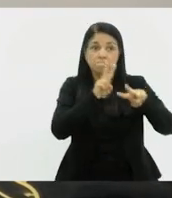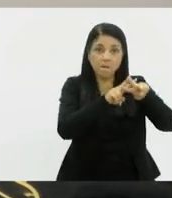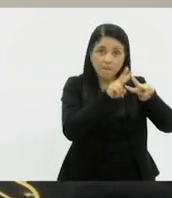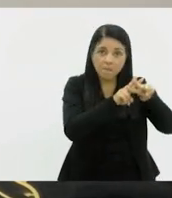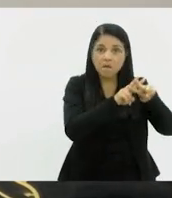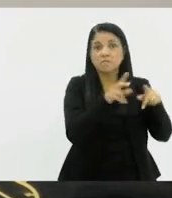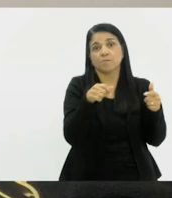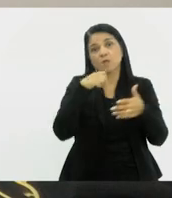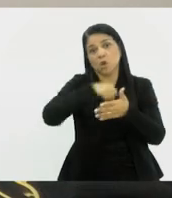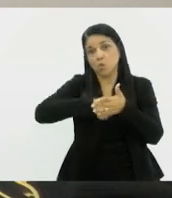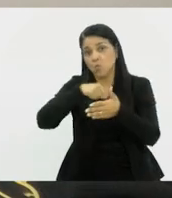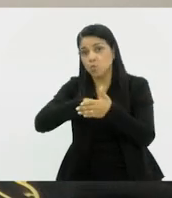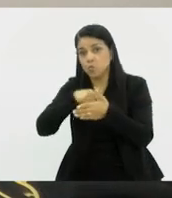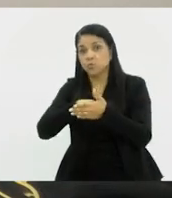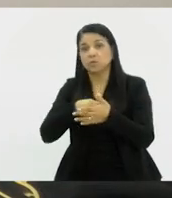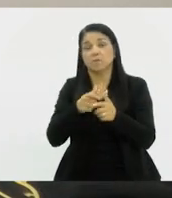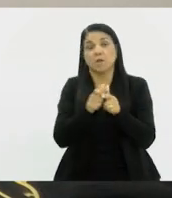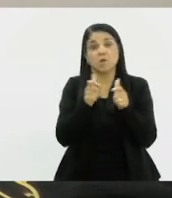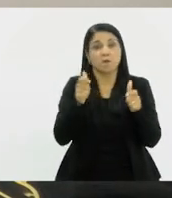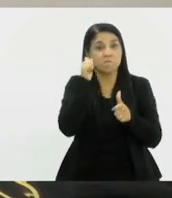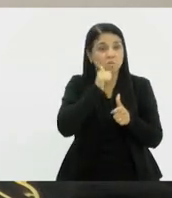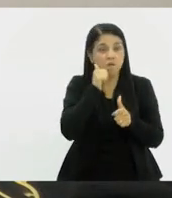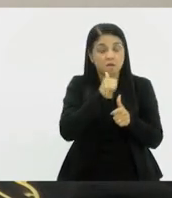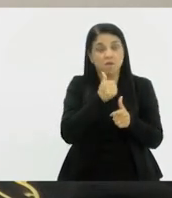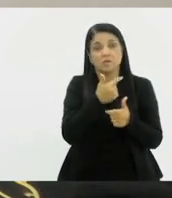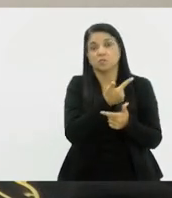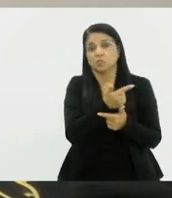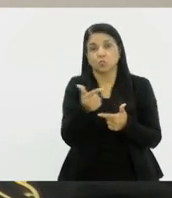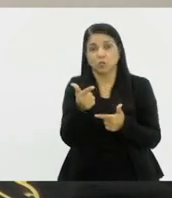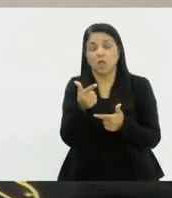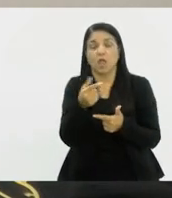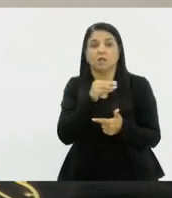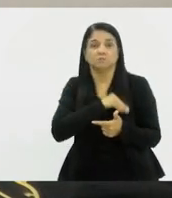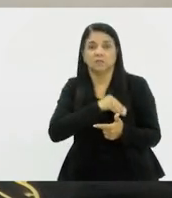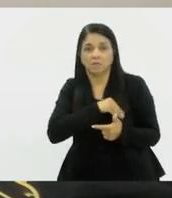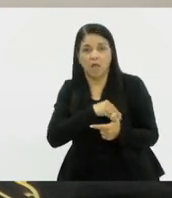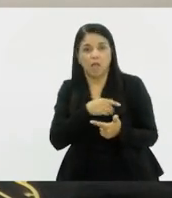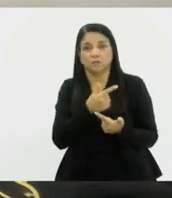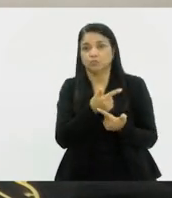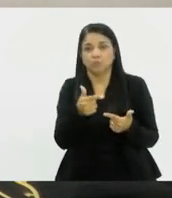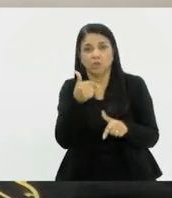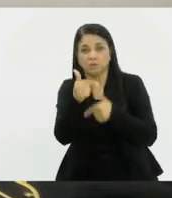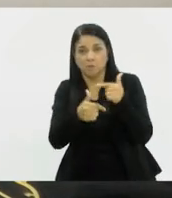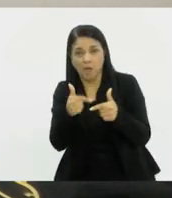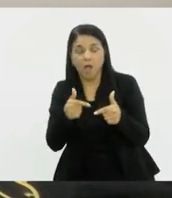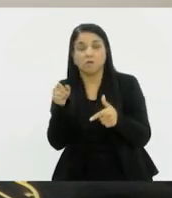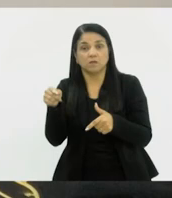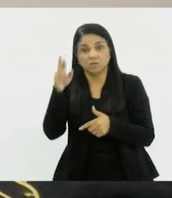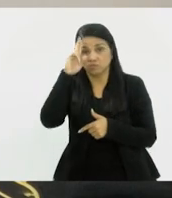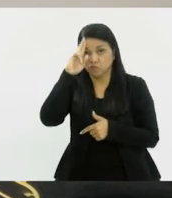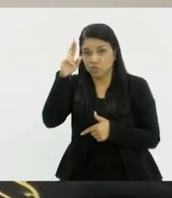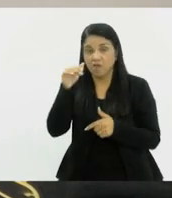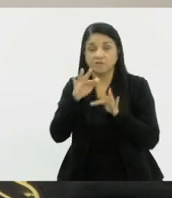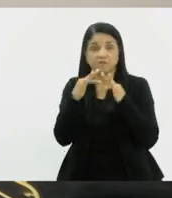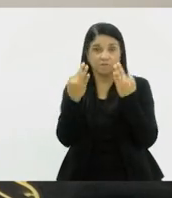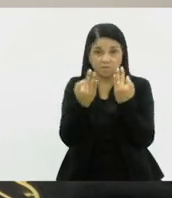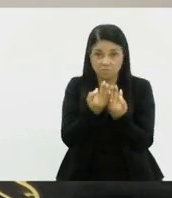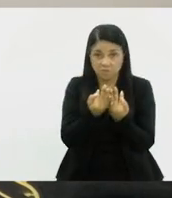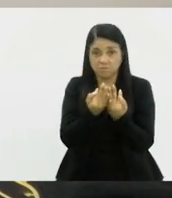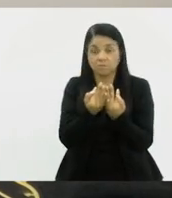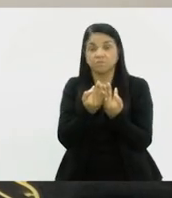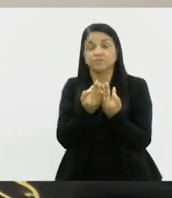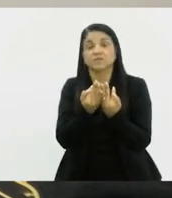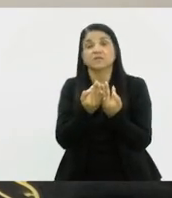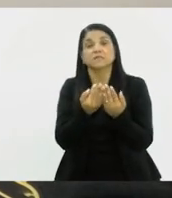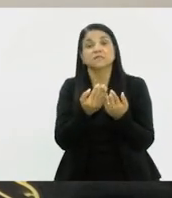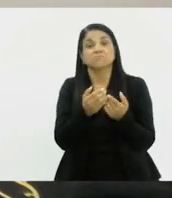constante muitas essas mulheres por falta de condições eh de subsistência são provedoras são chefes de família são arrimo de família estão